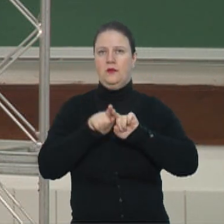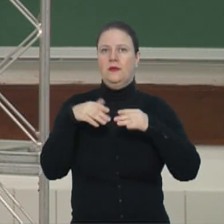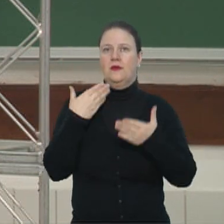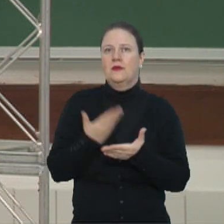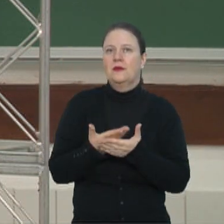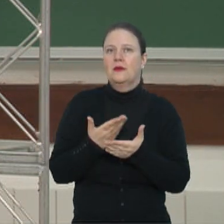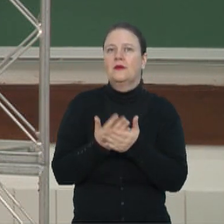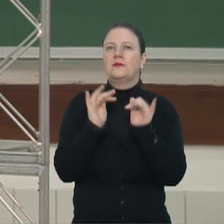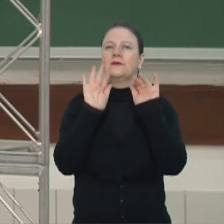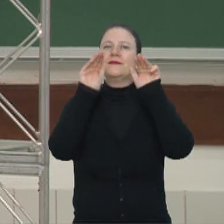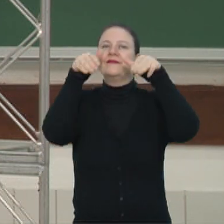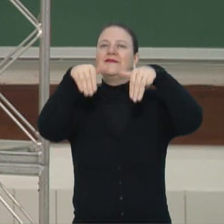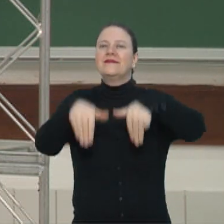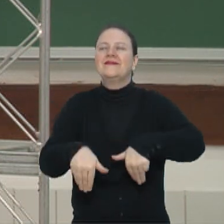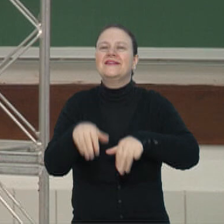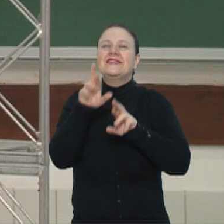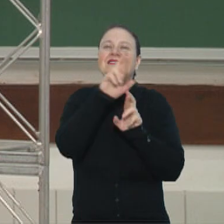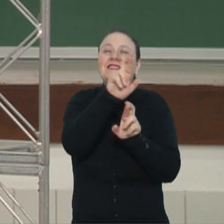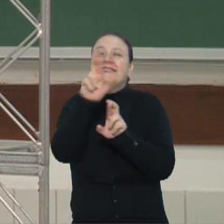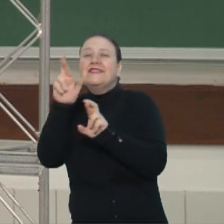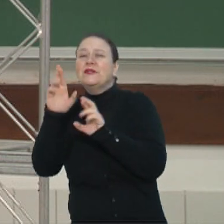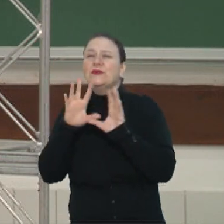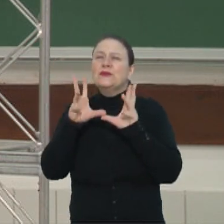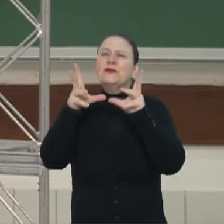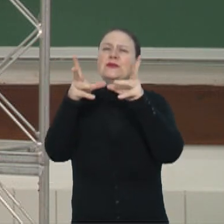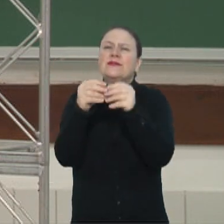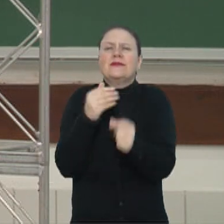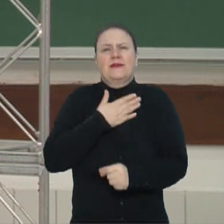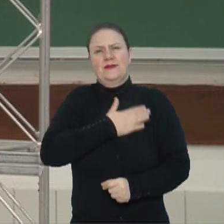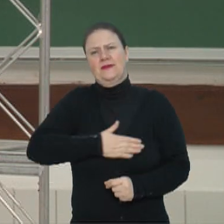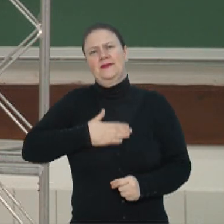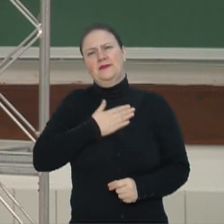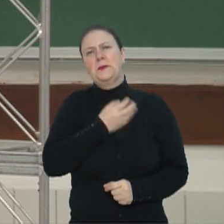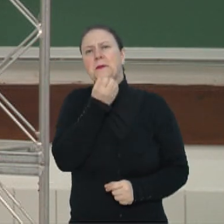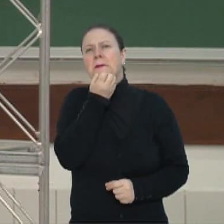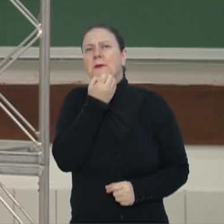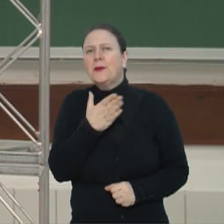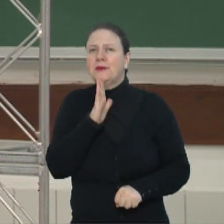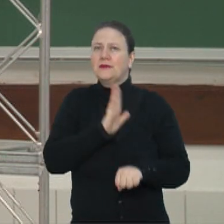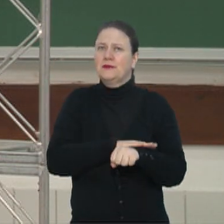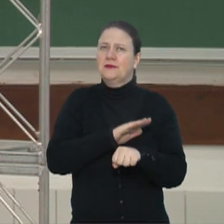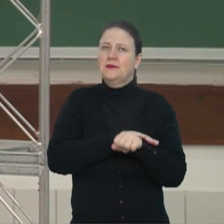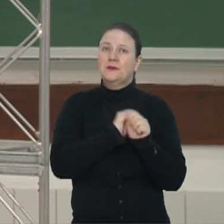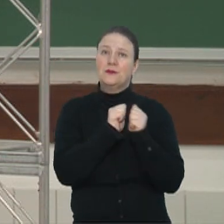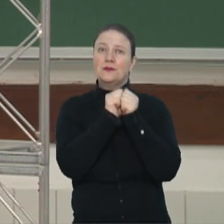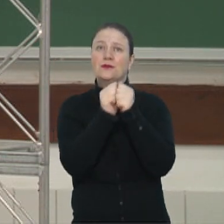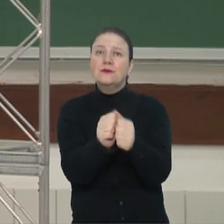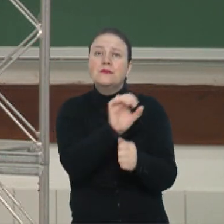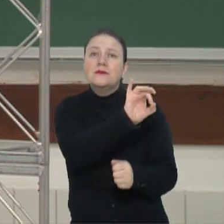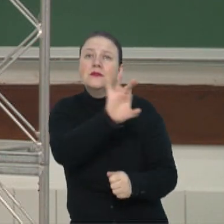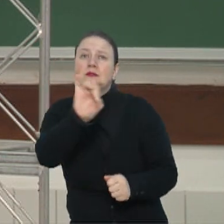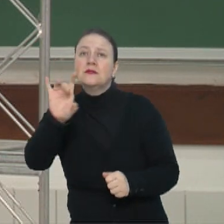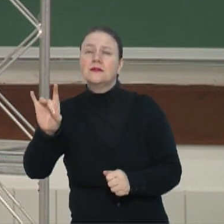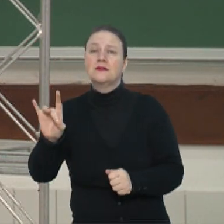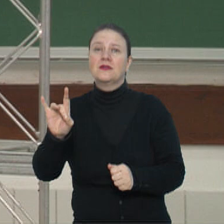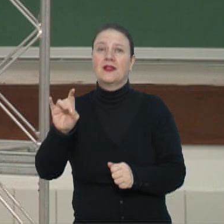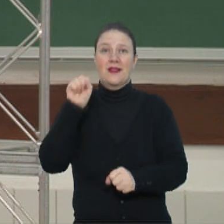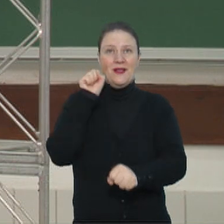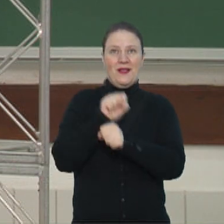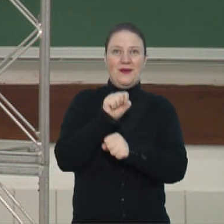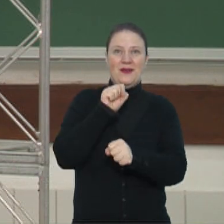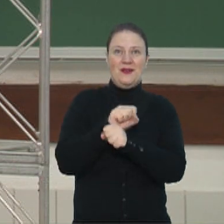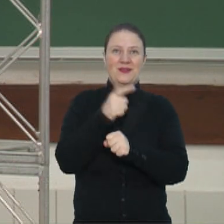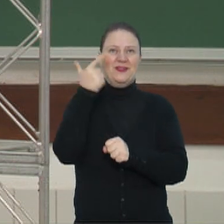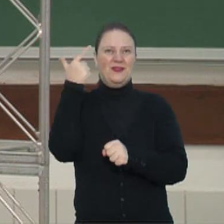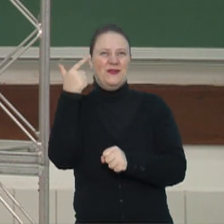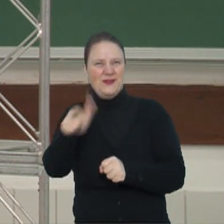está acabando, espero que vocês tenham gostado. Foi muito bom passar esses momentos com vocês e eu aguardo vocês na